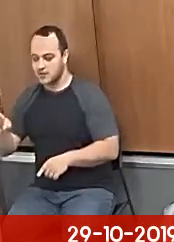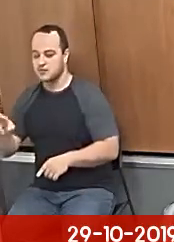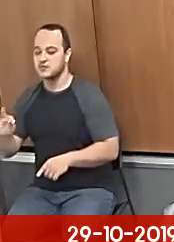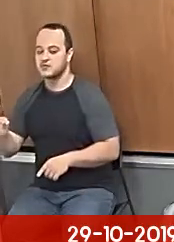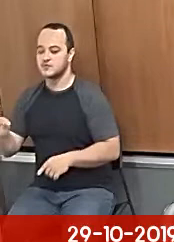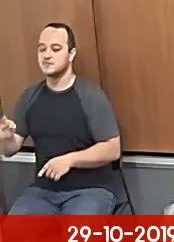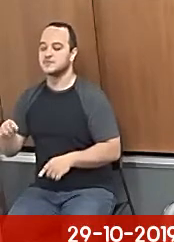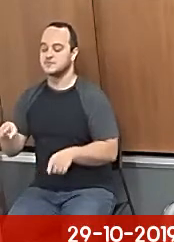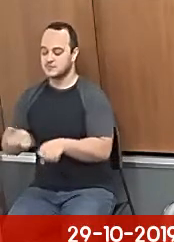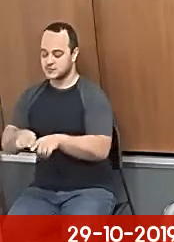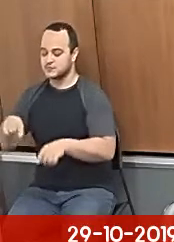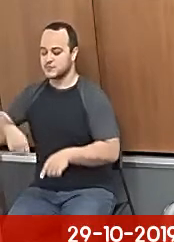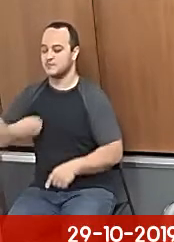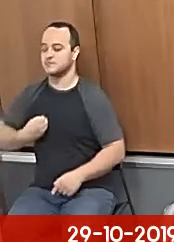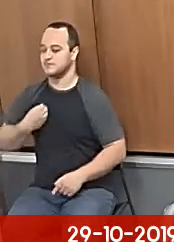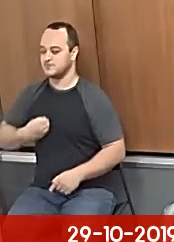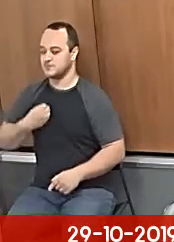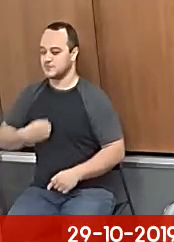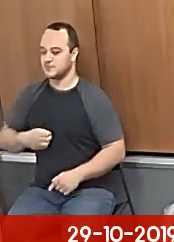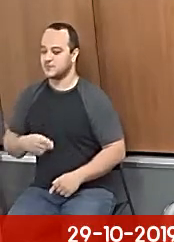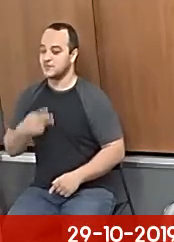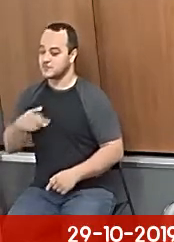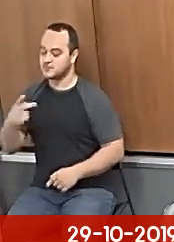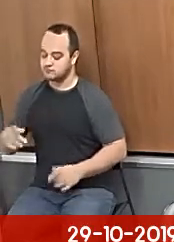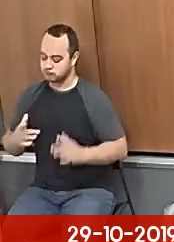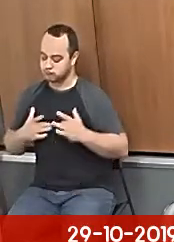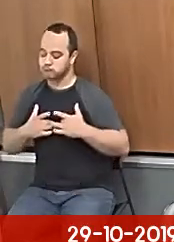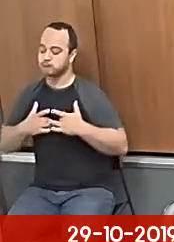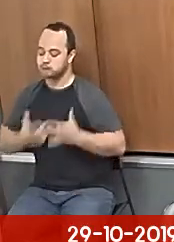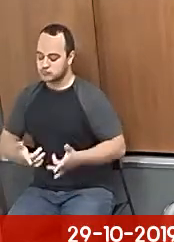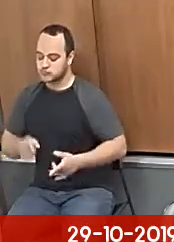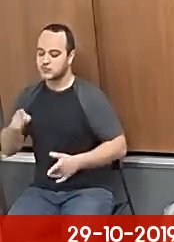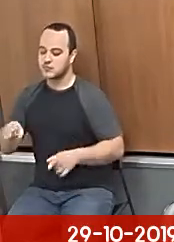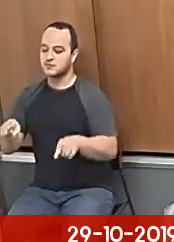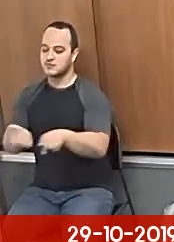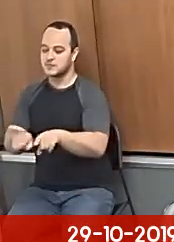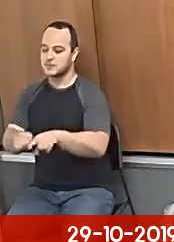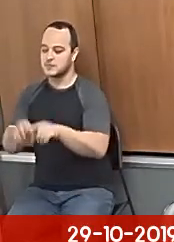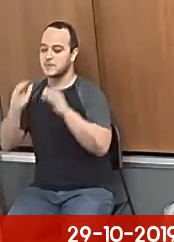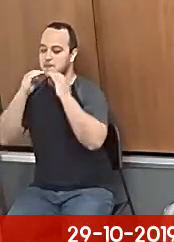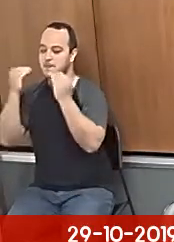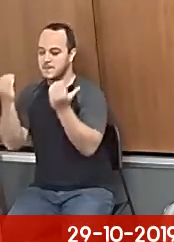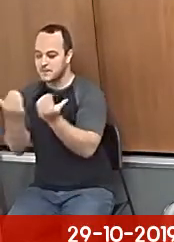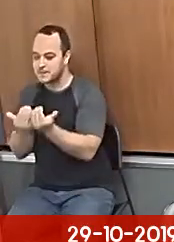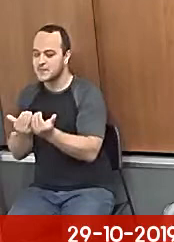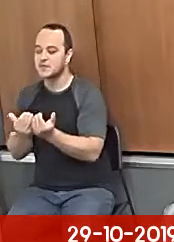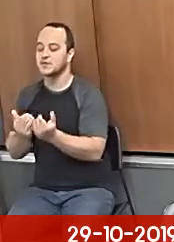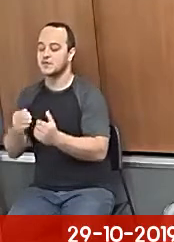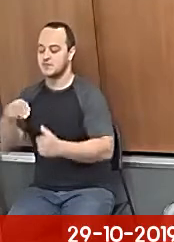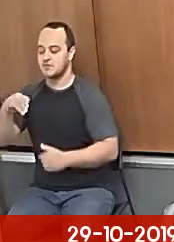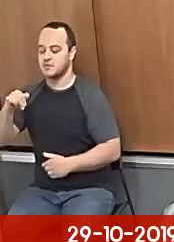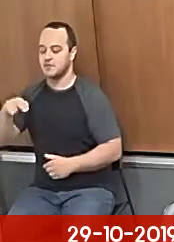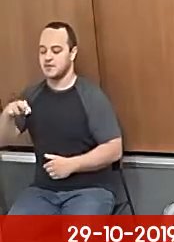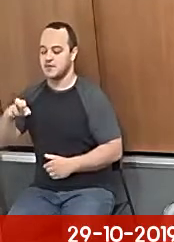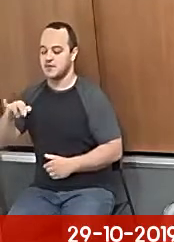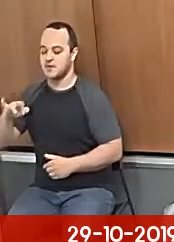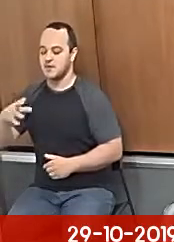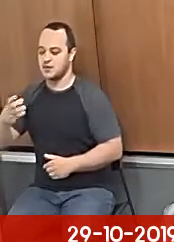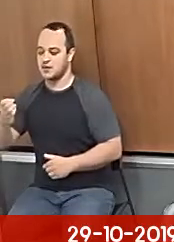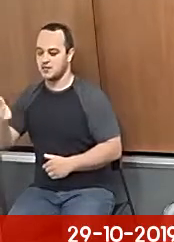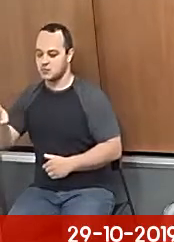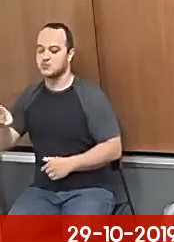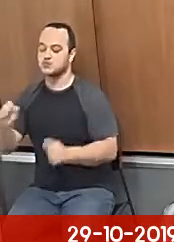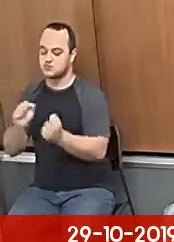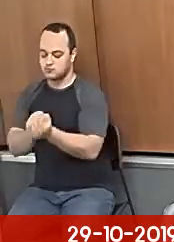veio manifestar a disposição de colocar o Mineirão também à disposição. Isso já é um